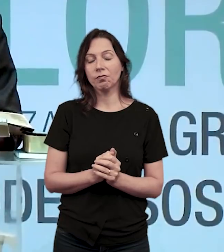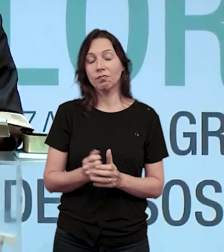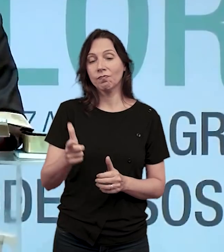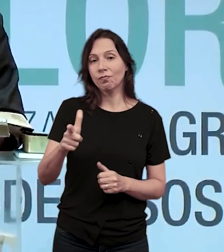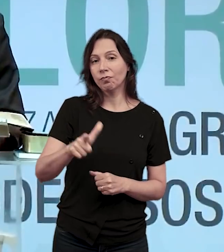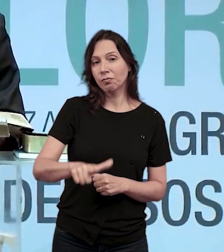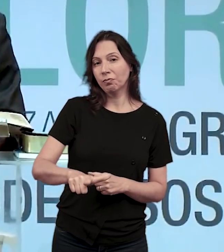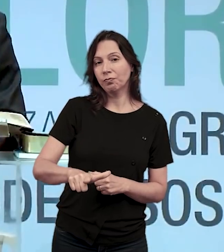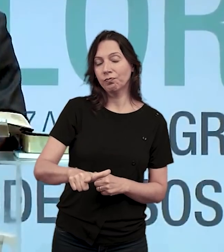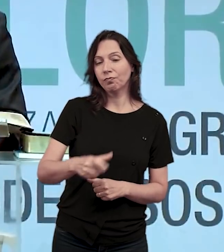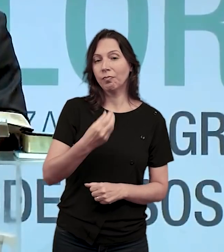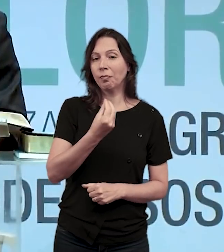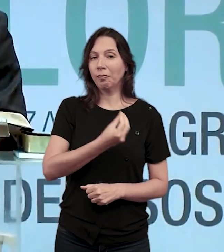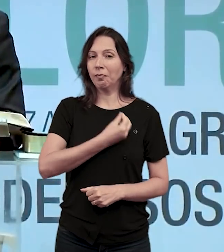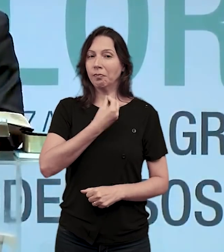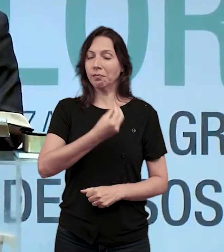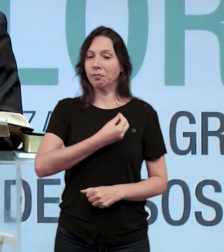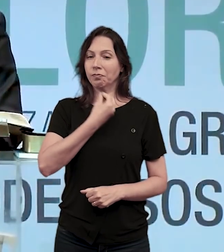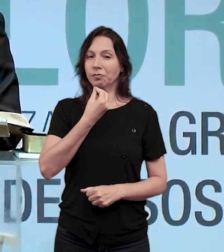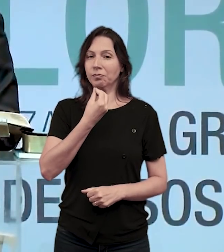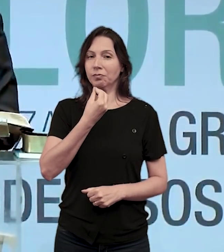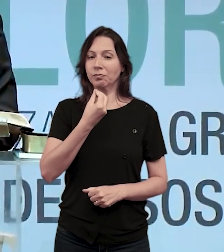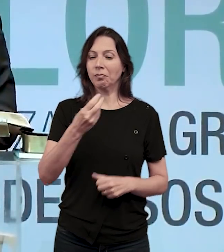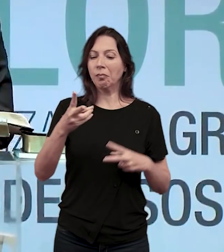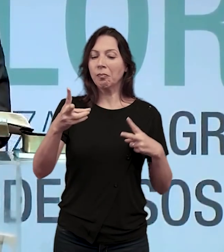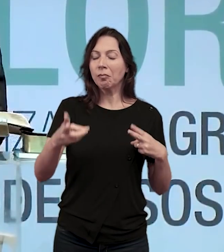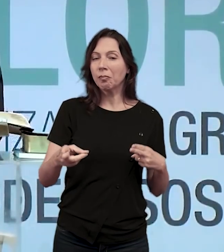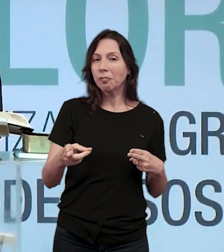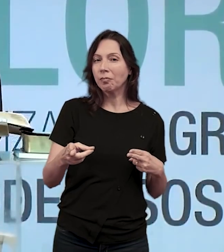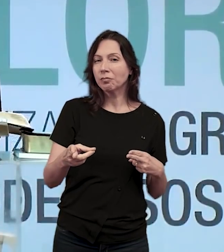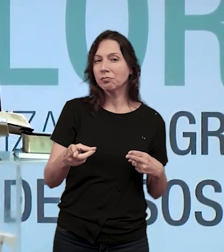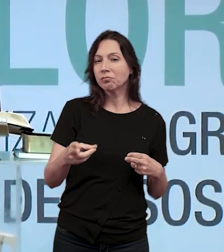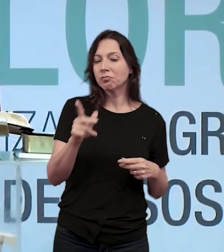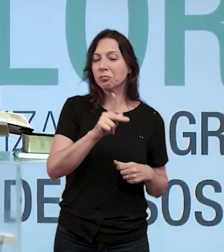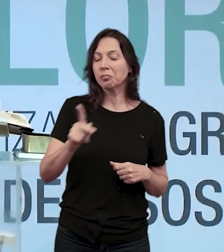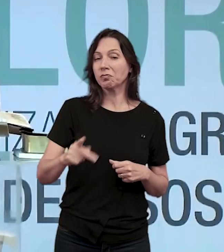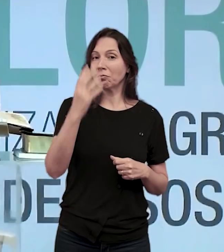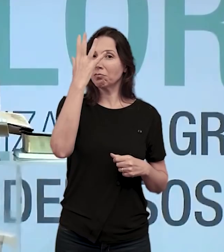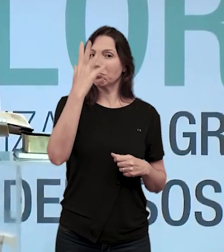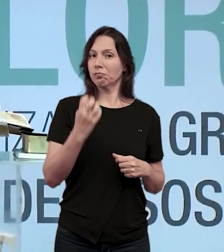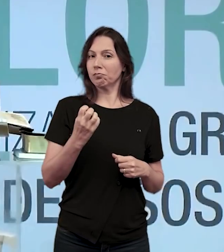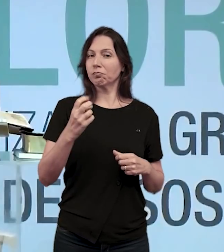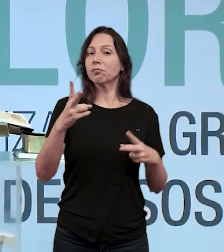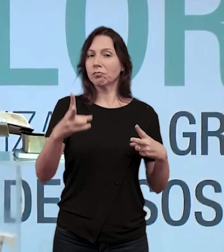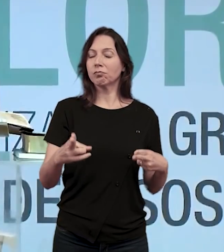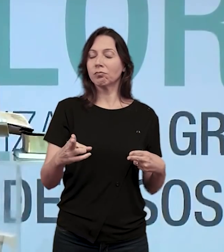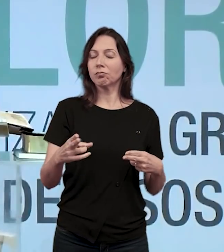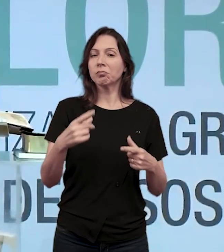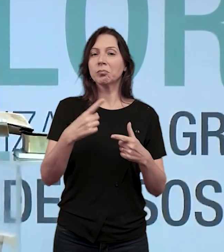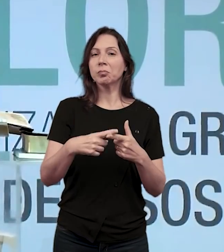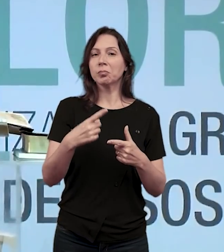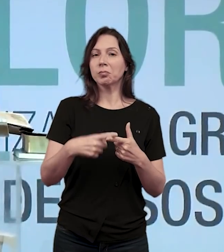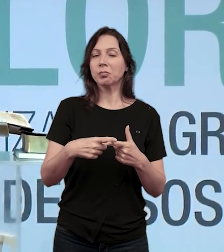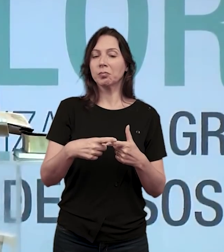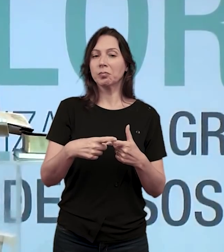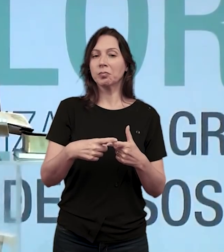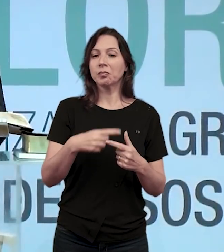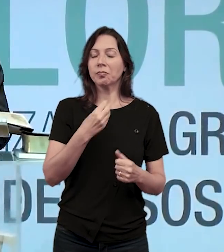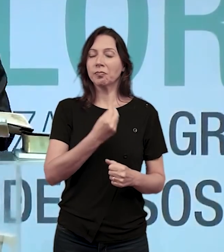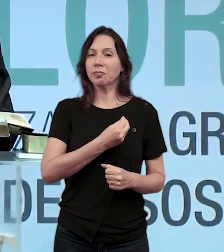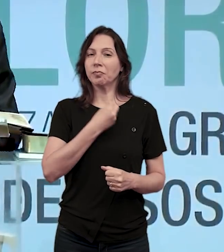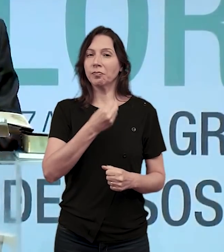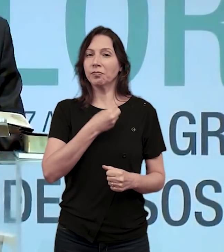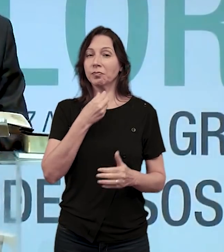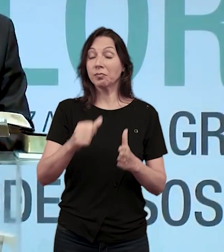A vida é a professora mais implacável, porque primeiro